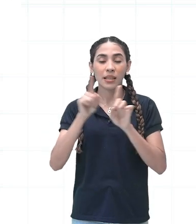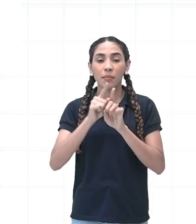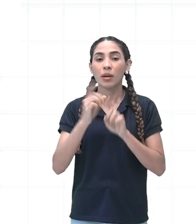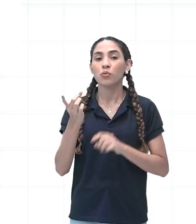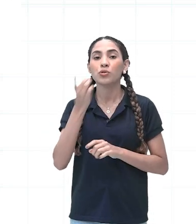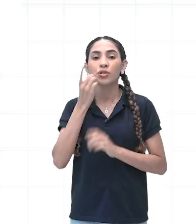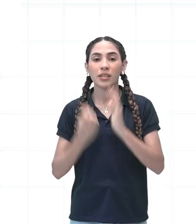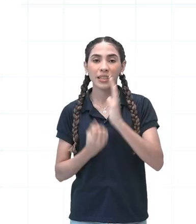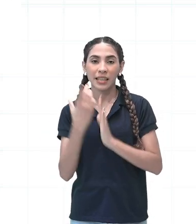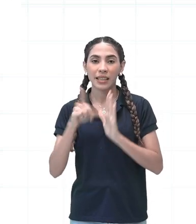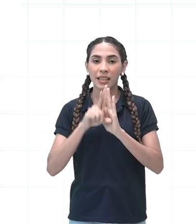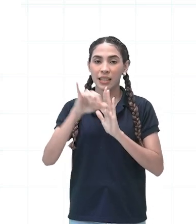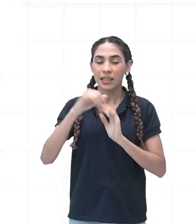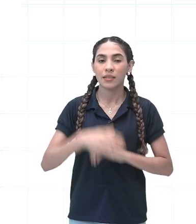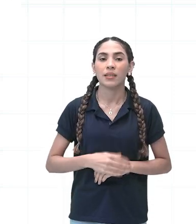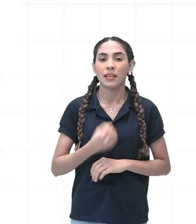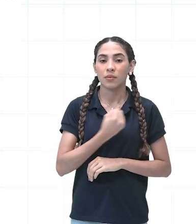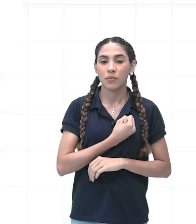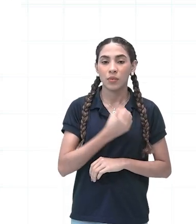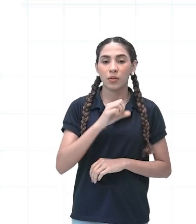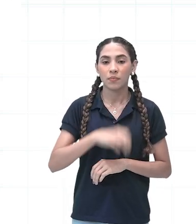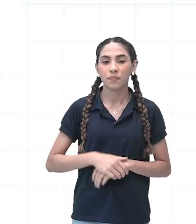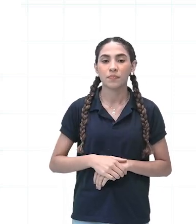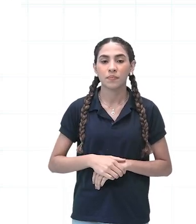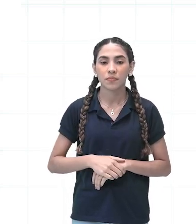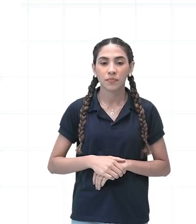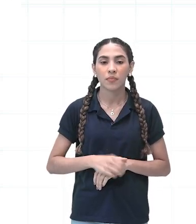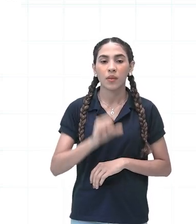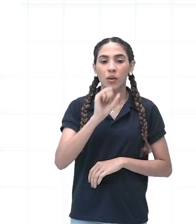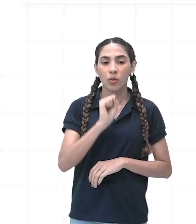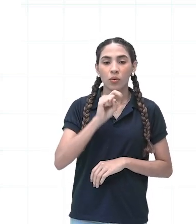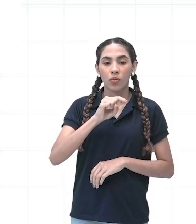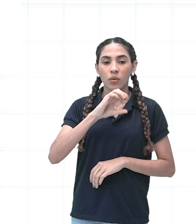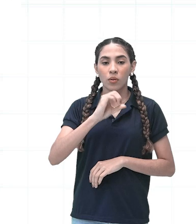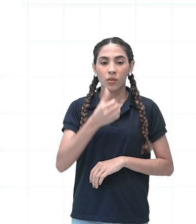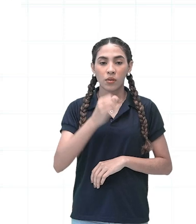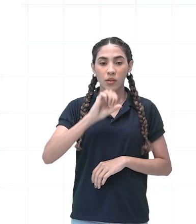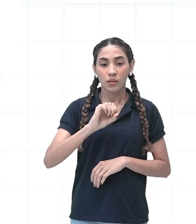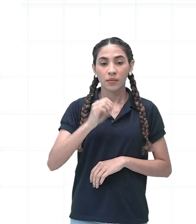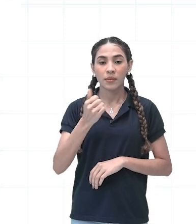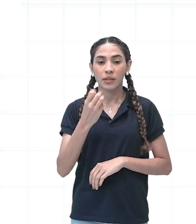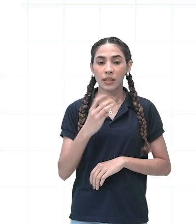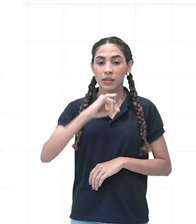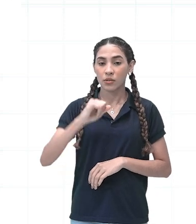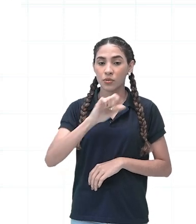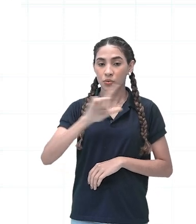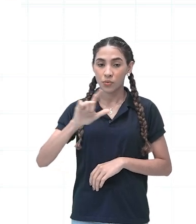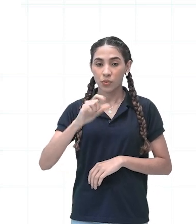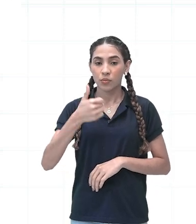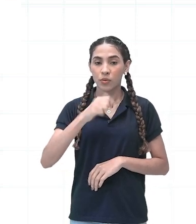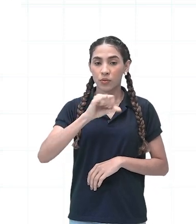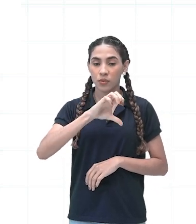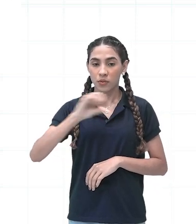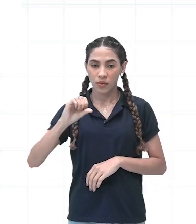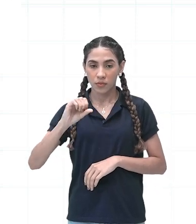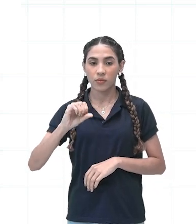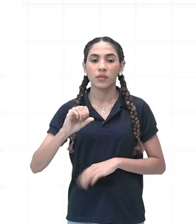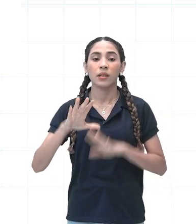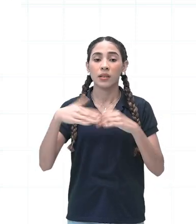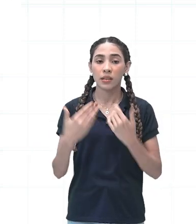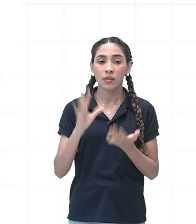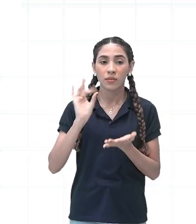criada, né? Então, é a lei número 8.069, de 13 de julho de 1990, correto?